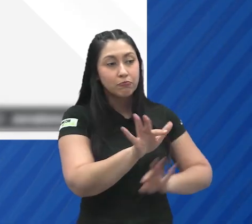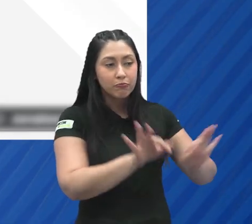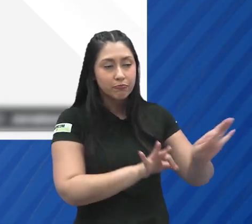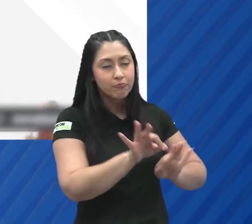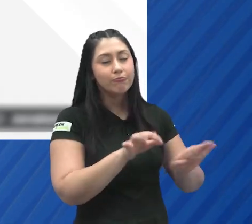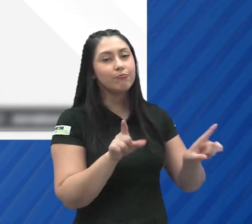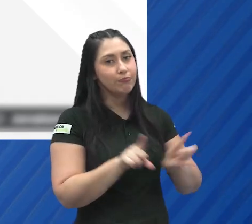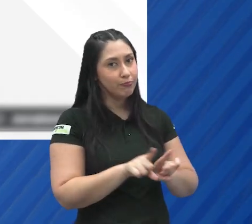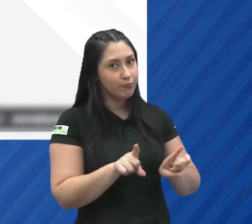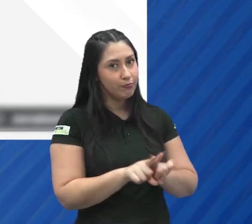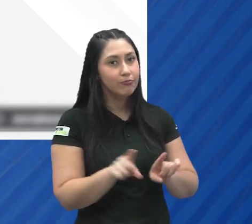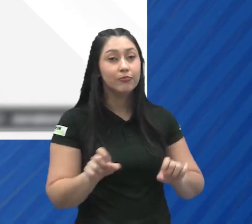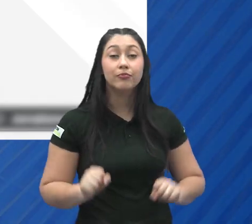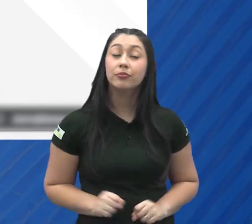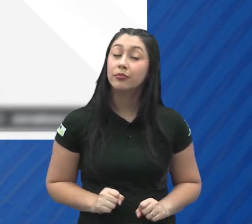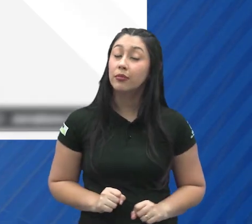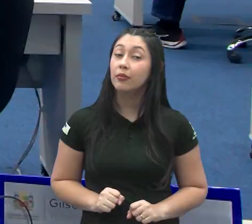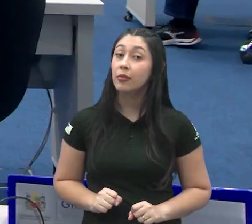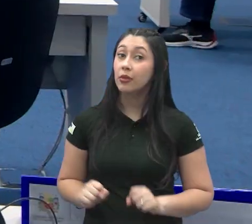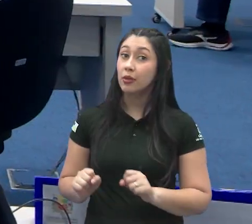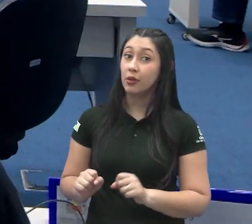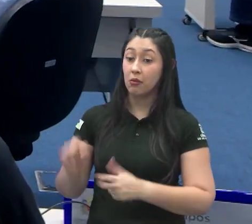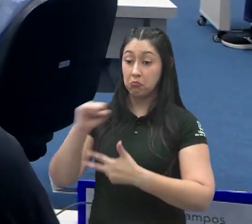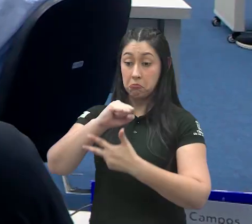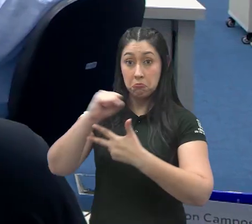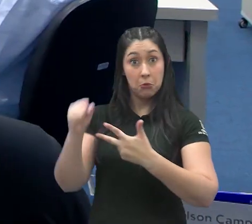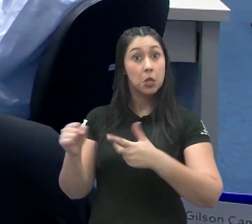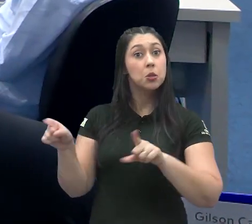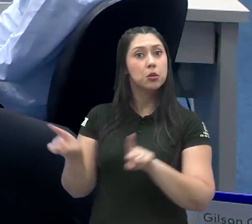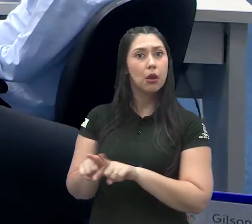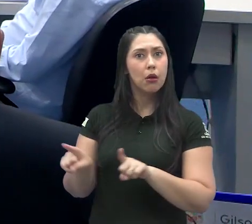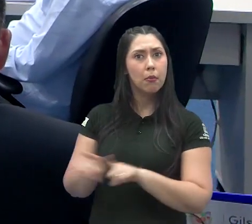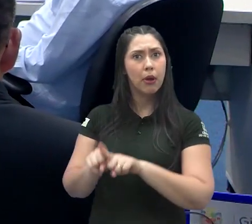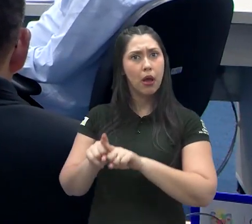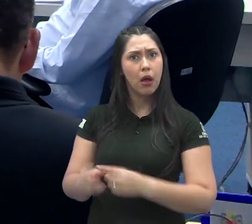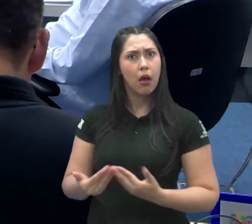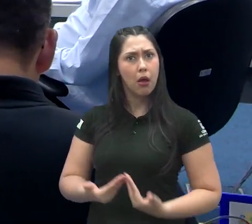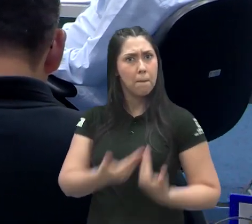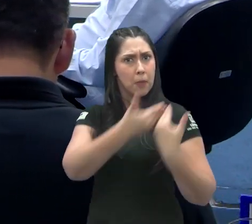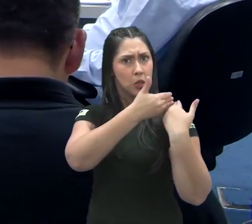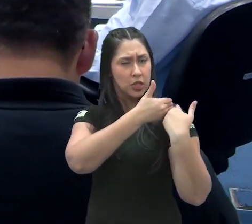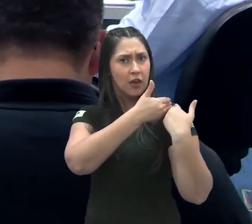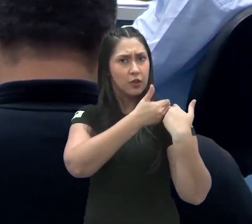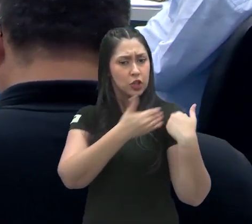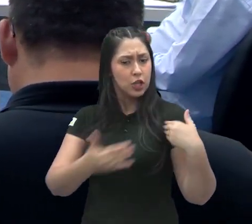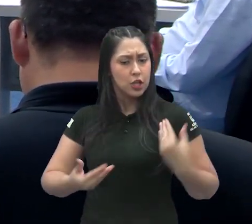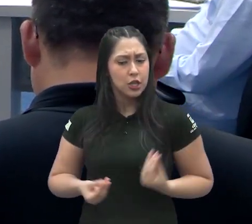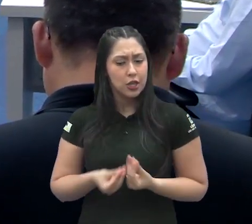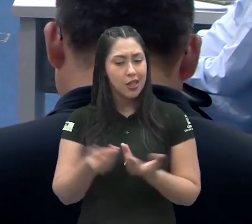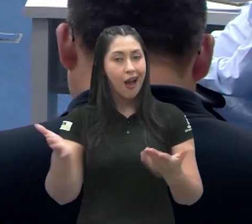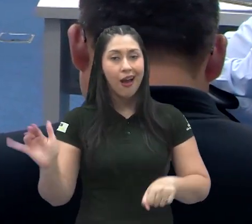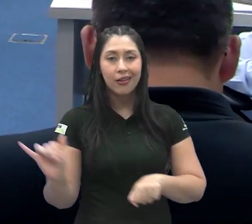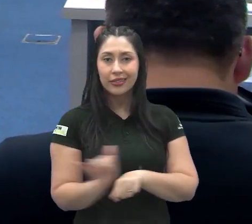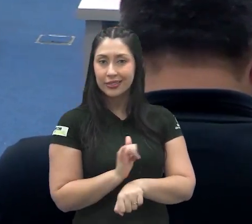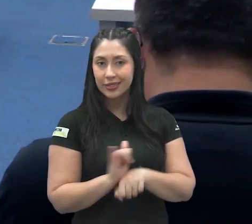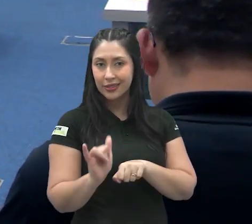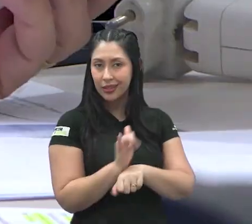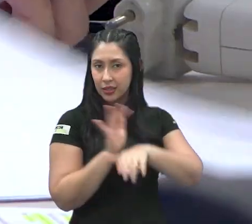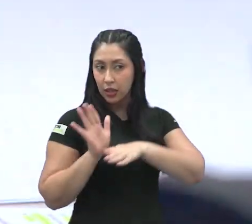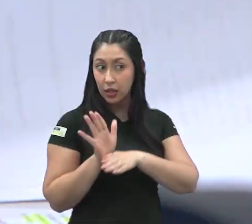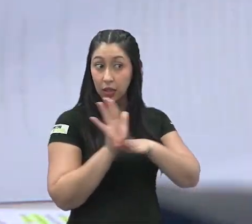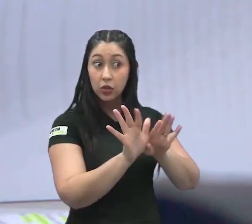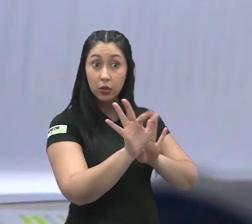entrar, de todos os planos que você está construindo. E o poder público também tem papel importante na hora de fornecer ferramentas